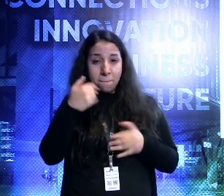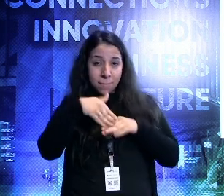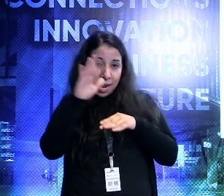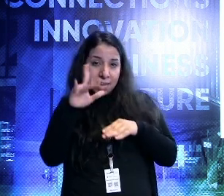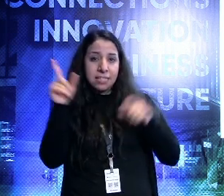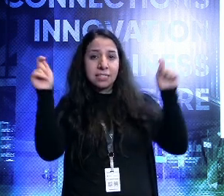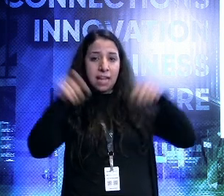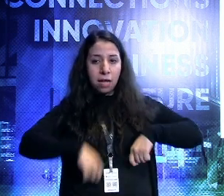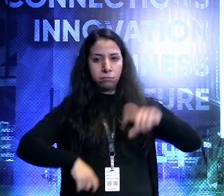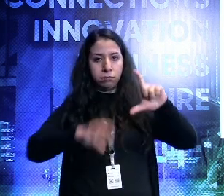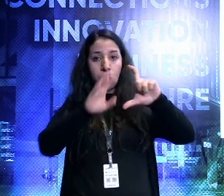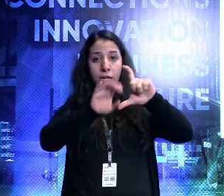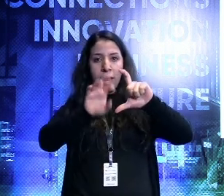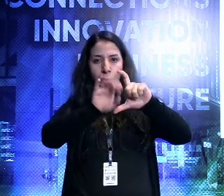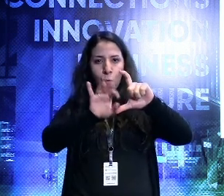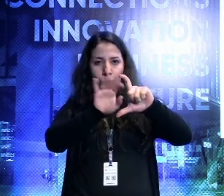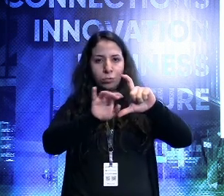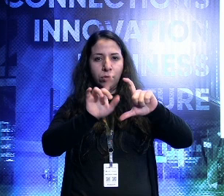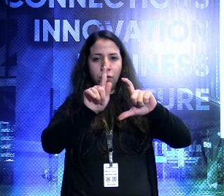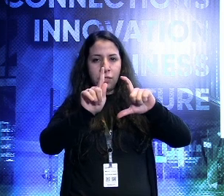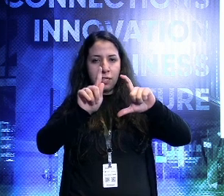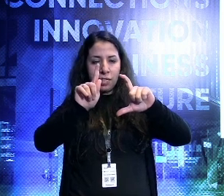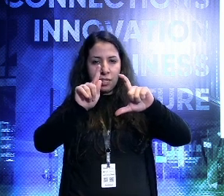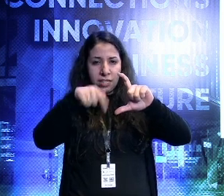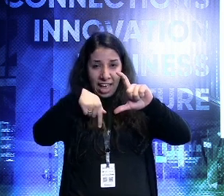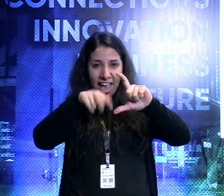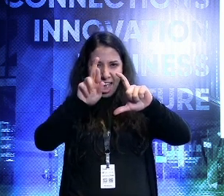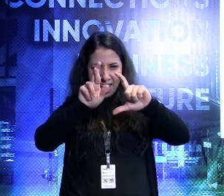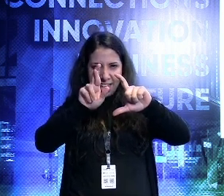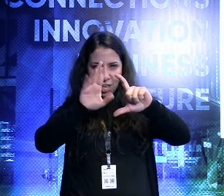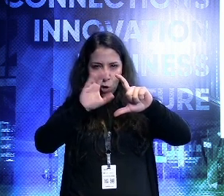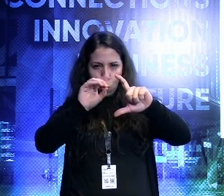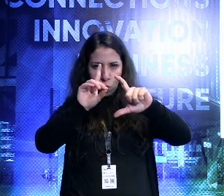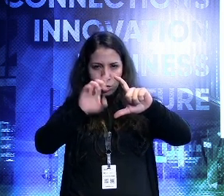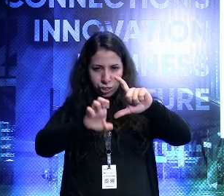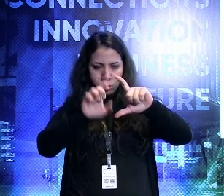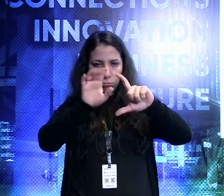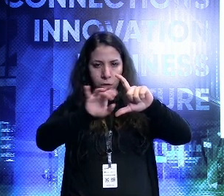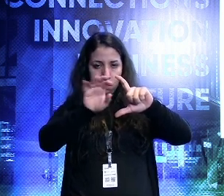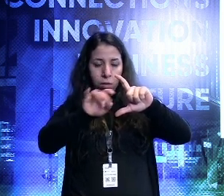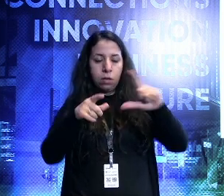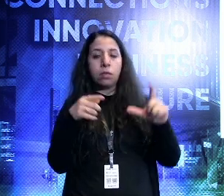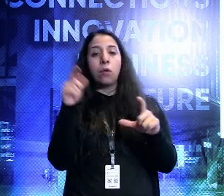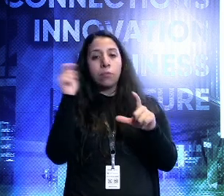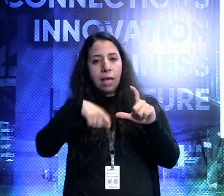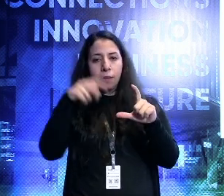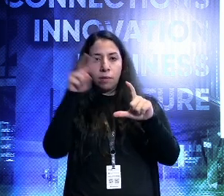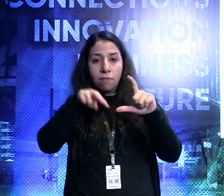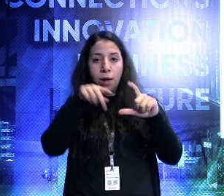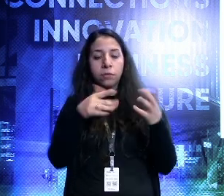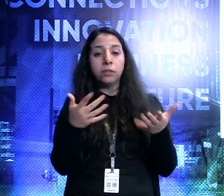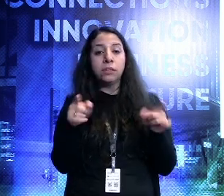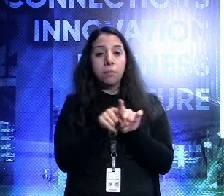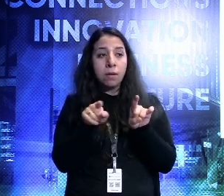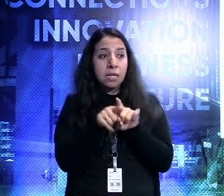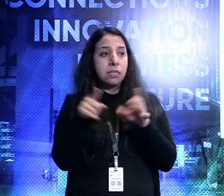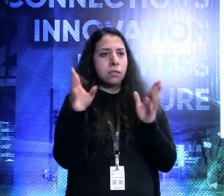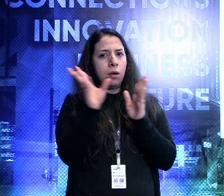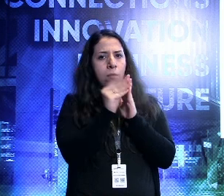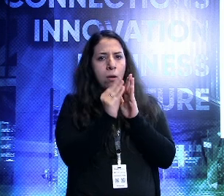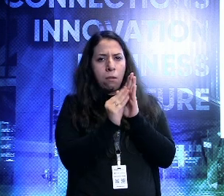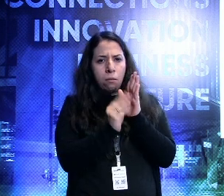inclusive, do Grupo Boticário, pode acessar o nosso Medium, tem ali também o QR Code para o nosso Medium, a gente compartilha bastante conteúdo no Medium